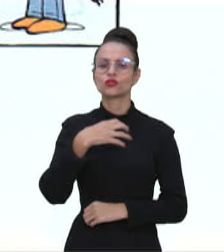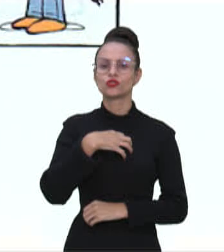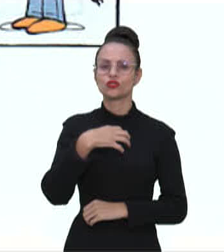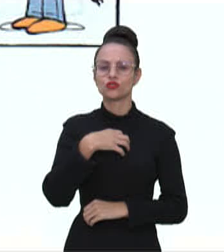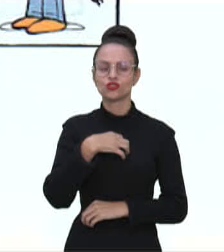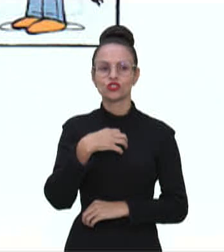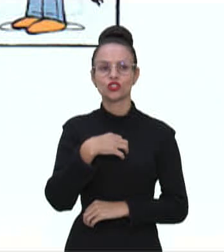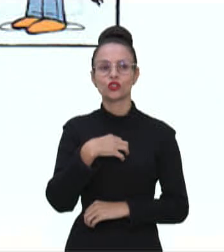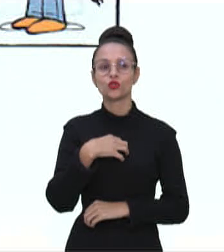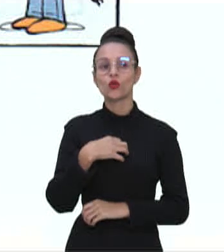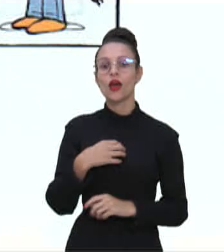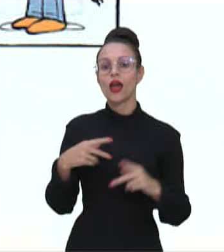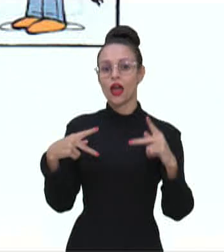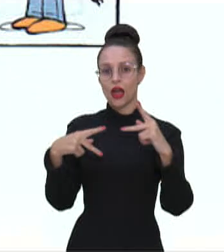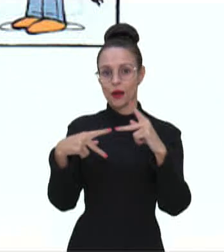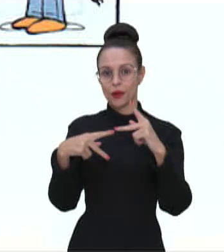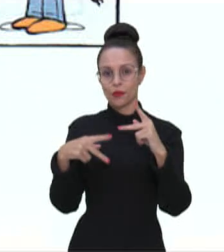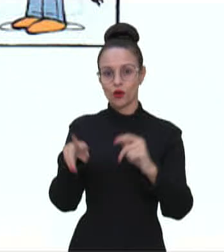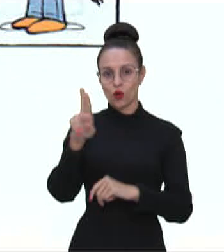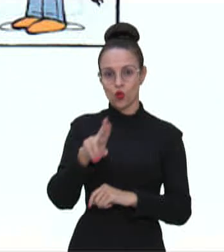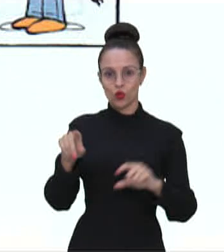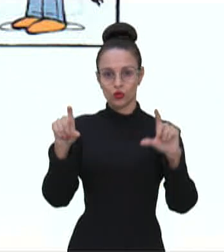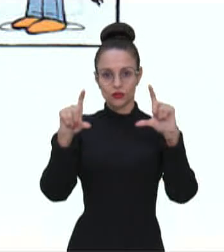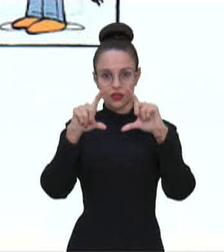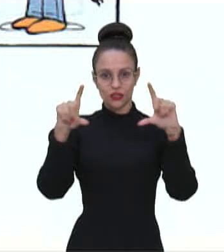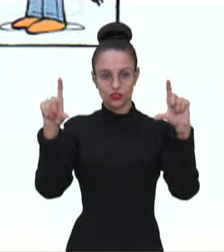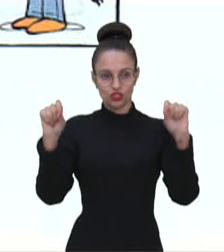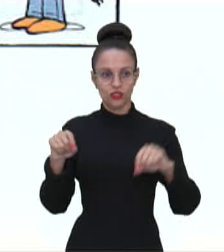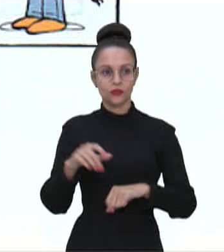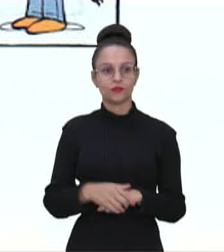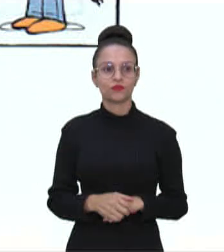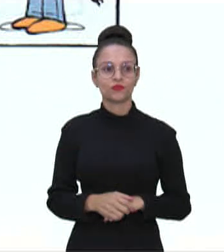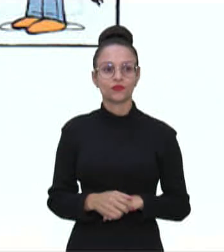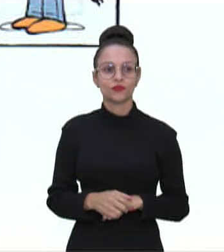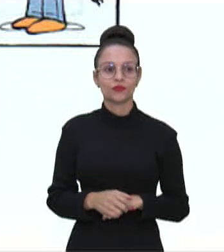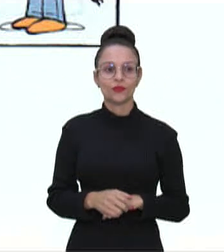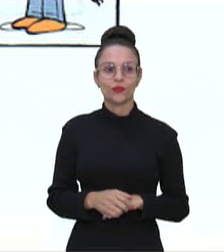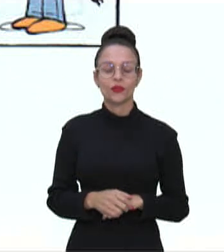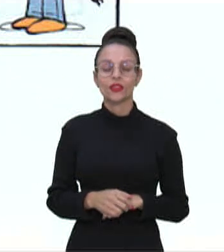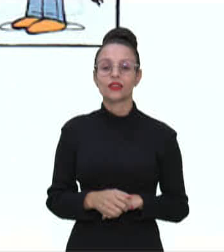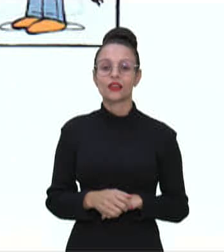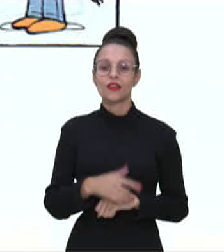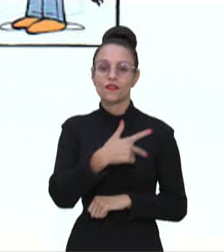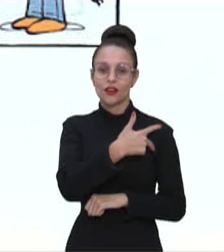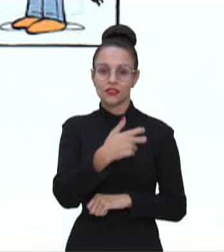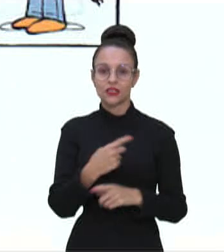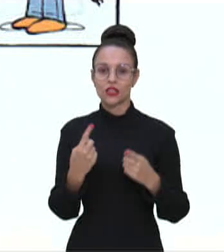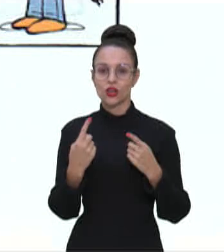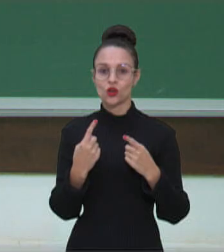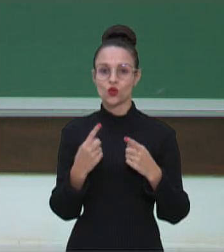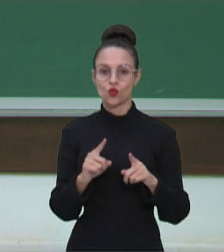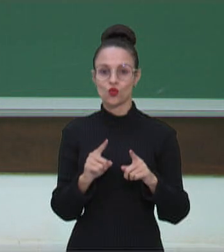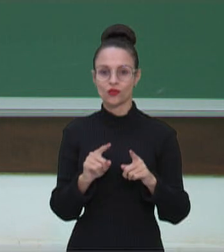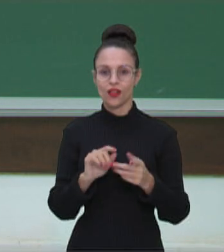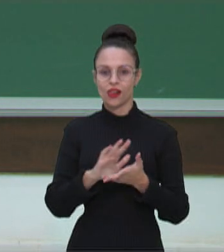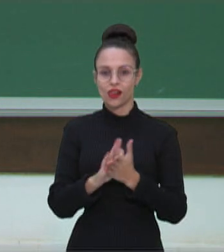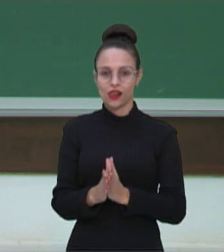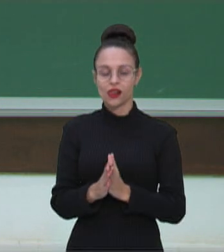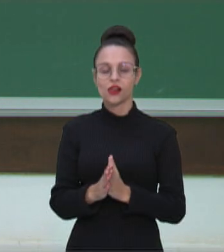estabelece a preposição usada na tira? Vacina contra vírus. Será que vacina é a